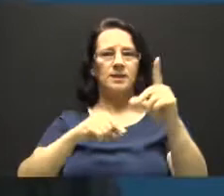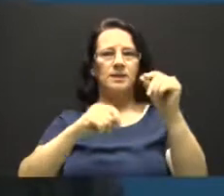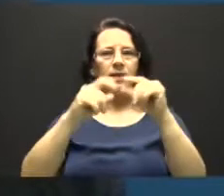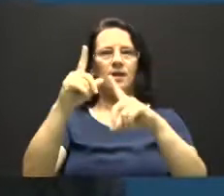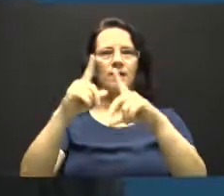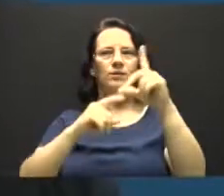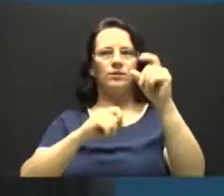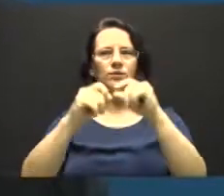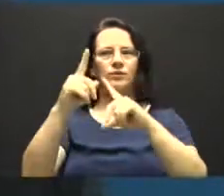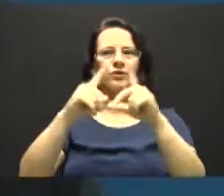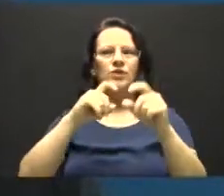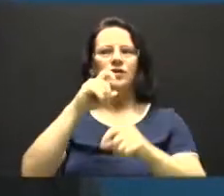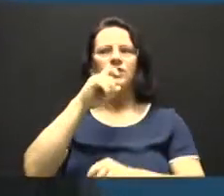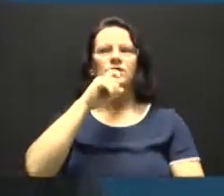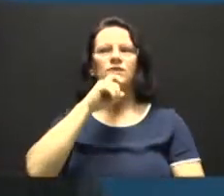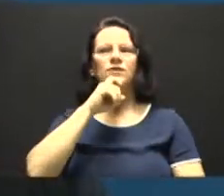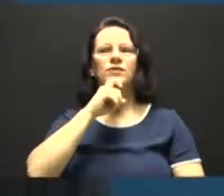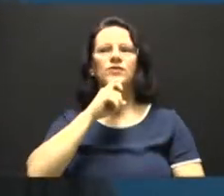ldu